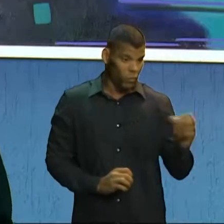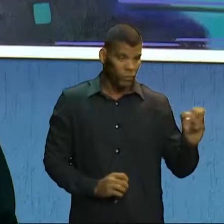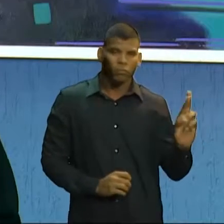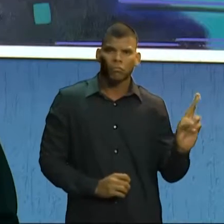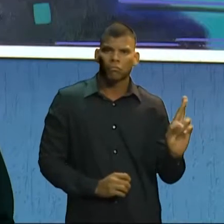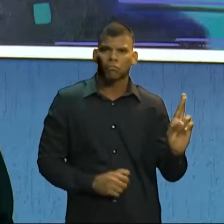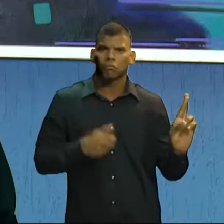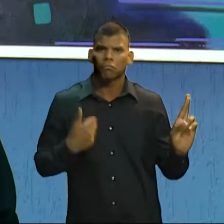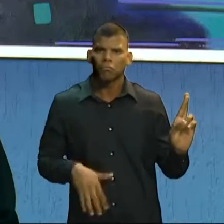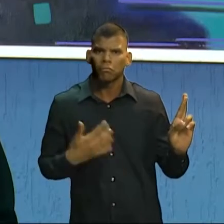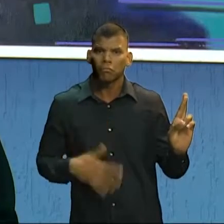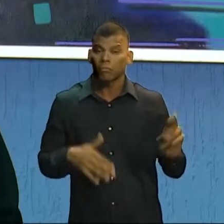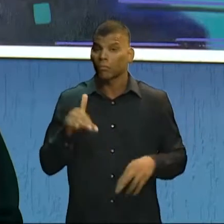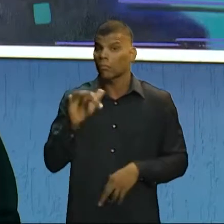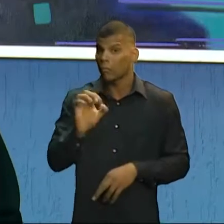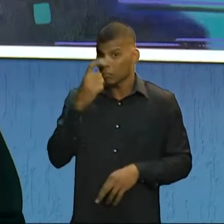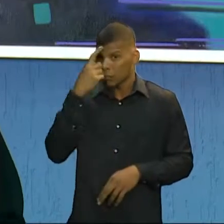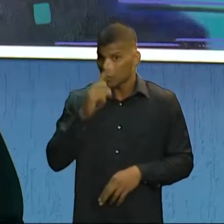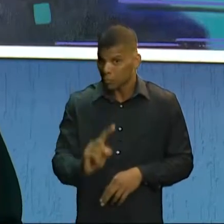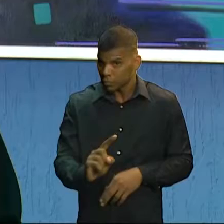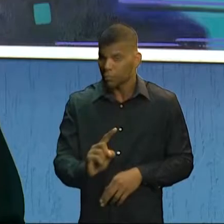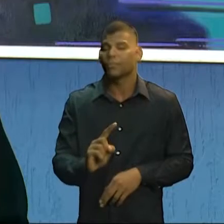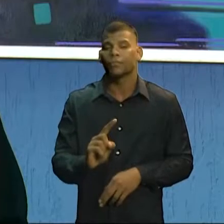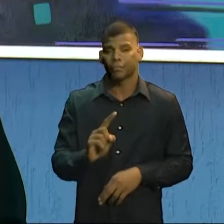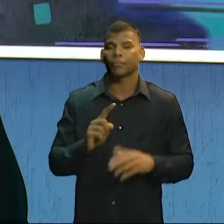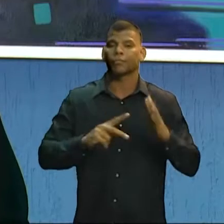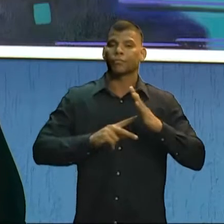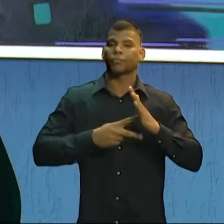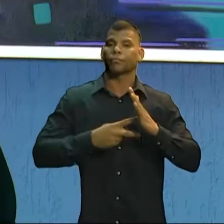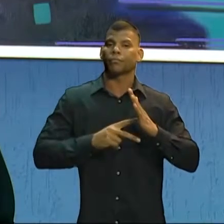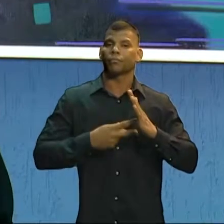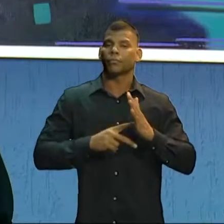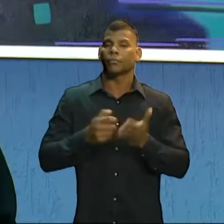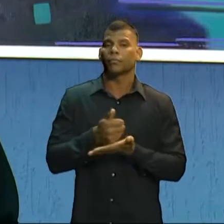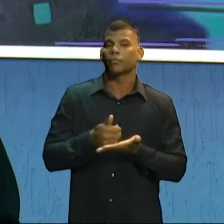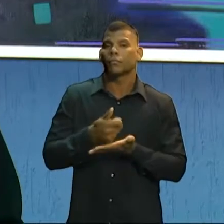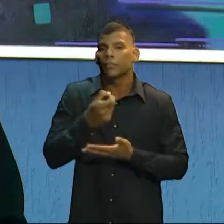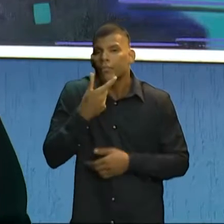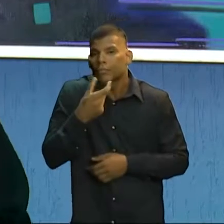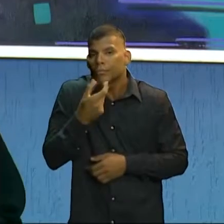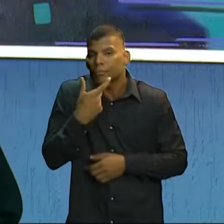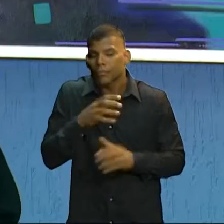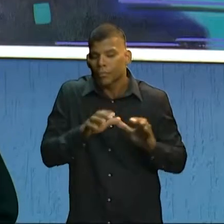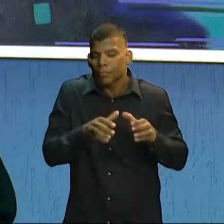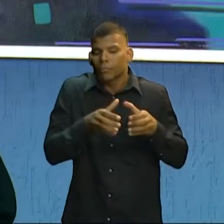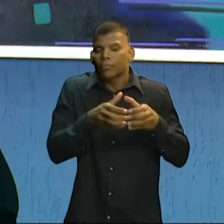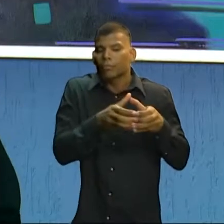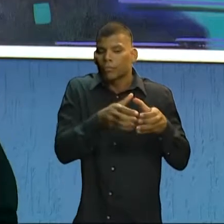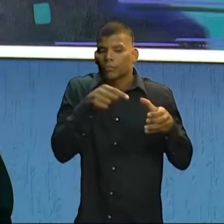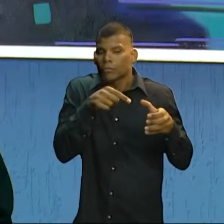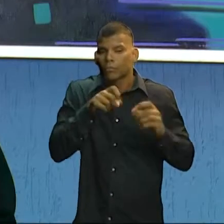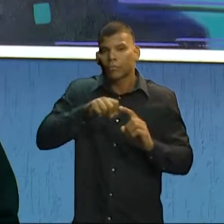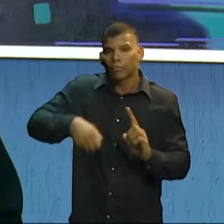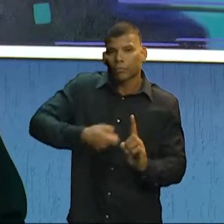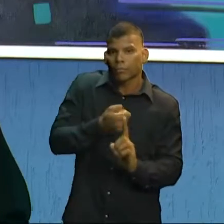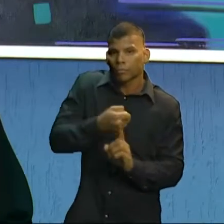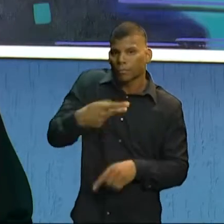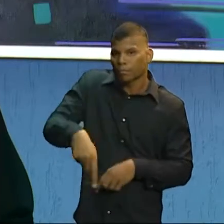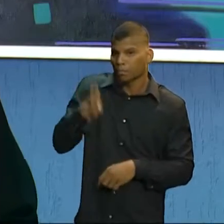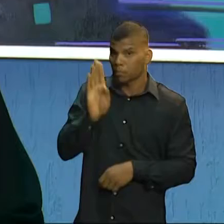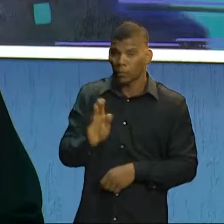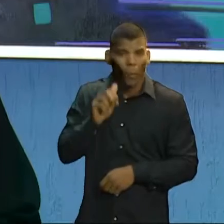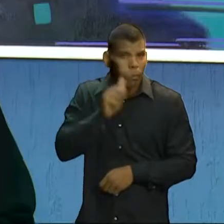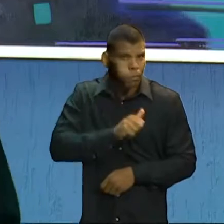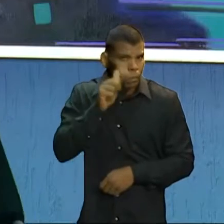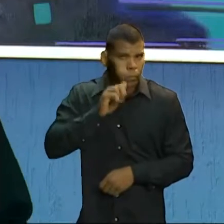O Procon deu 10 dias para que o Sindicato do Comércio Varejista de Produtos Farmacêuticos e a Sociedade Brasileira de Análises